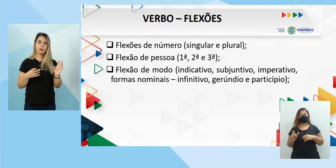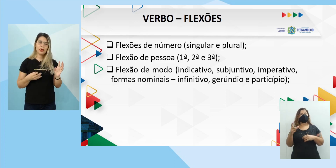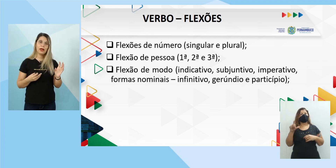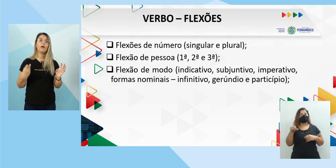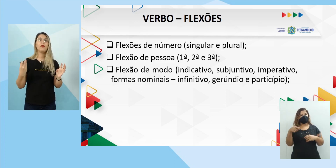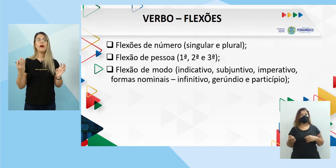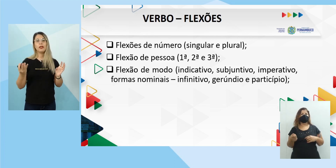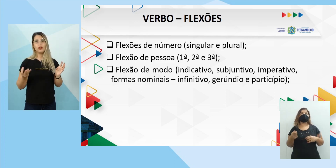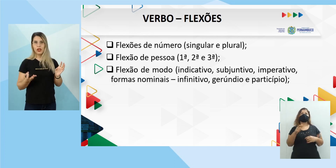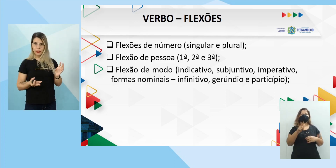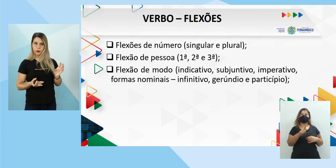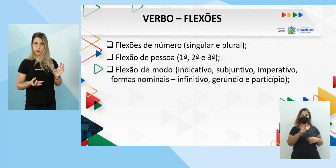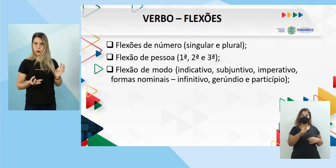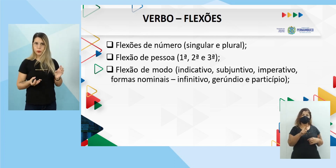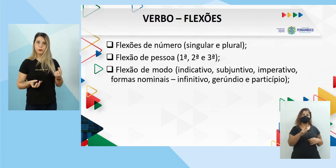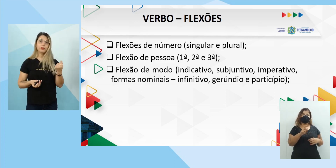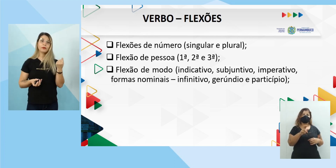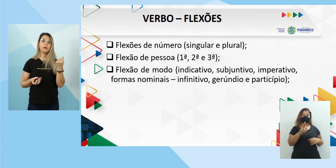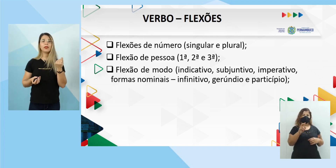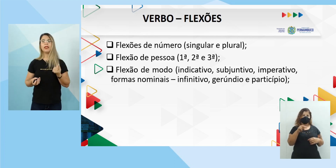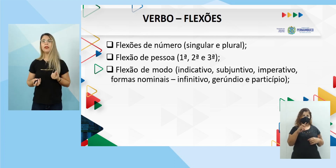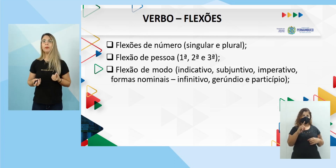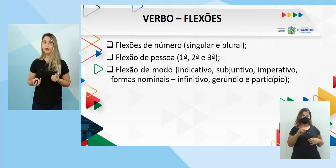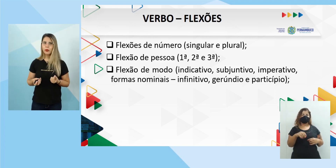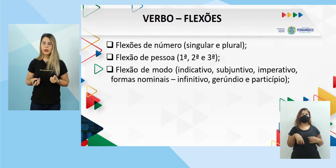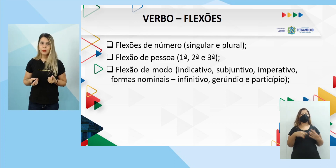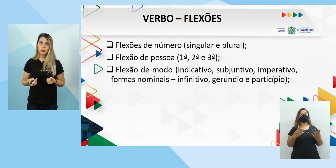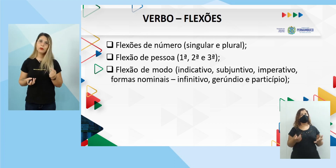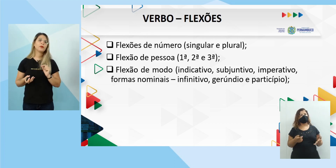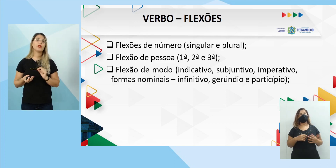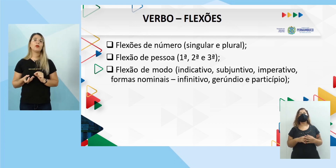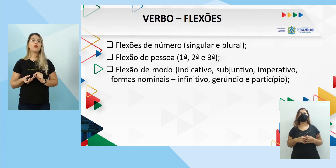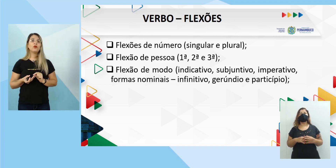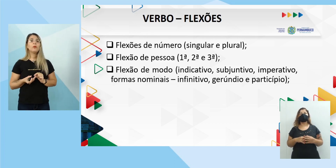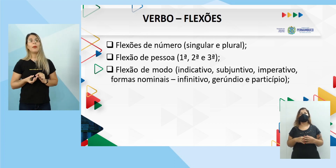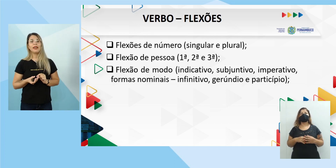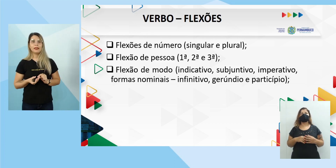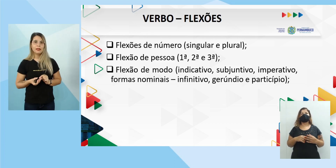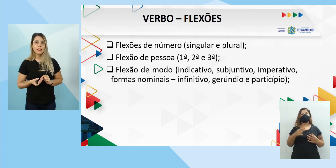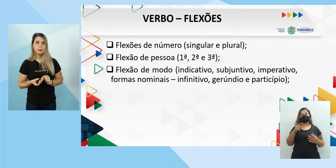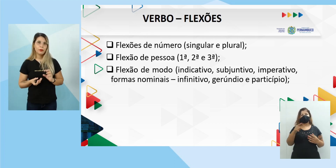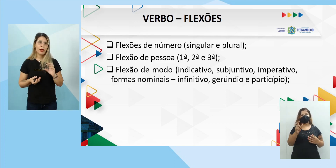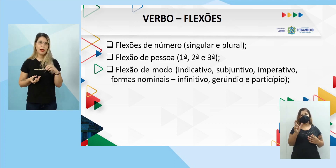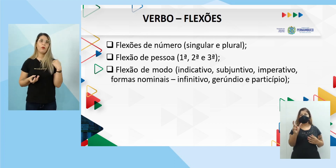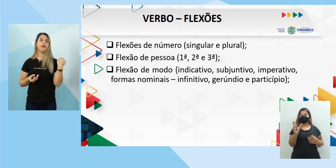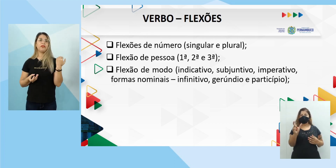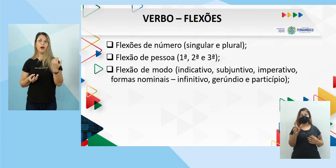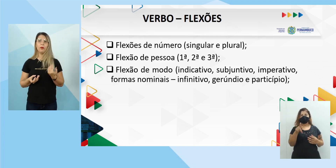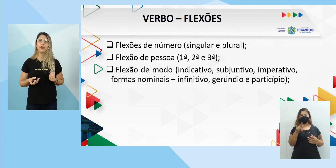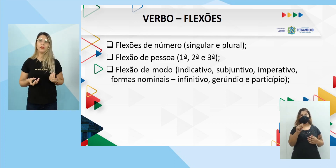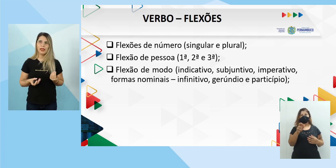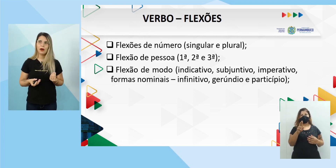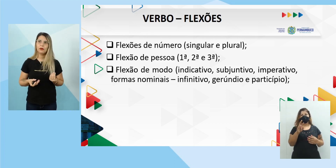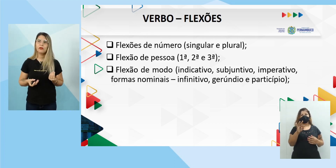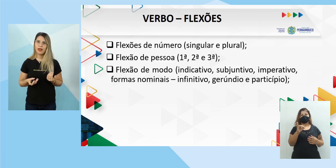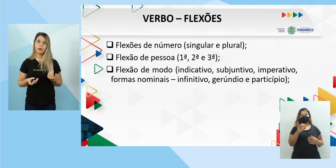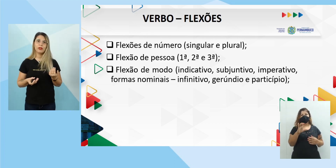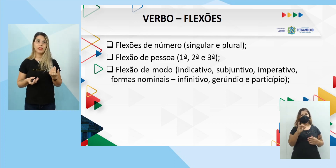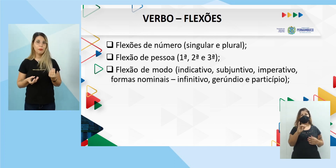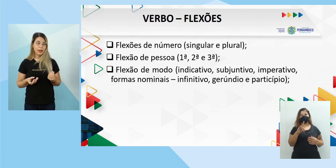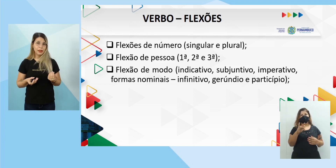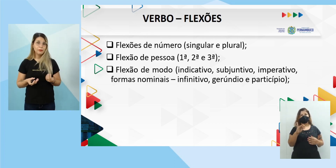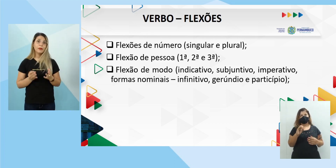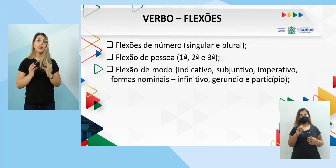forma nominal gerúndio. E por último, o particípio. É uma forma nominal do